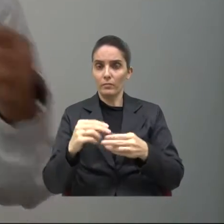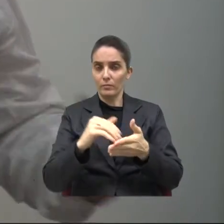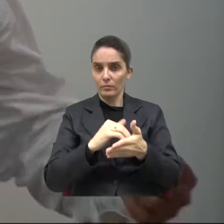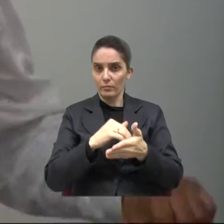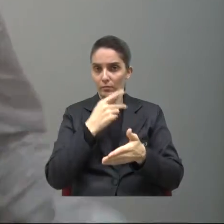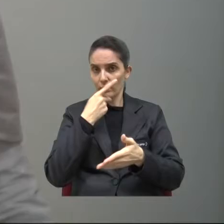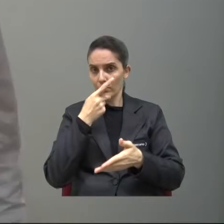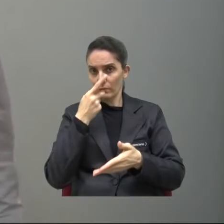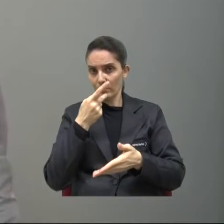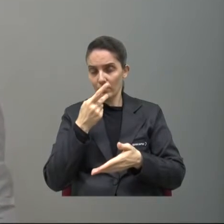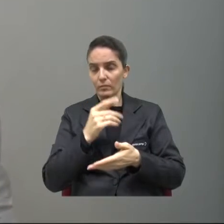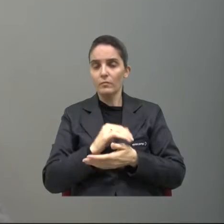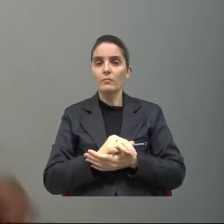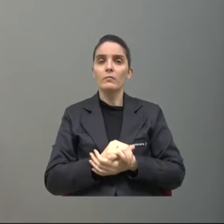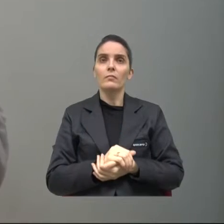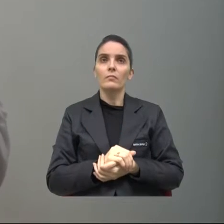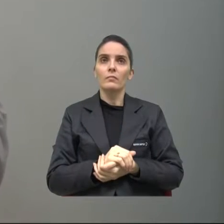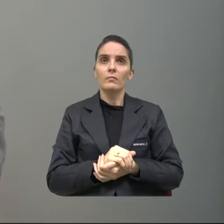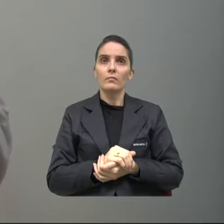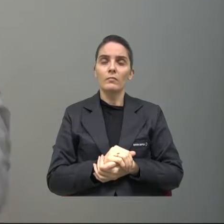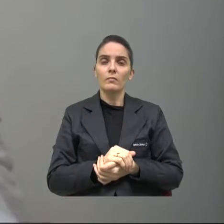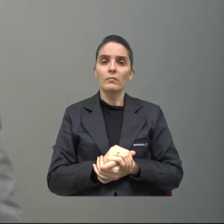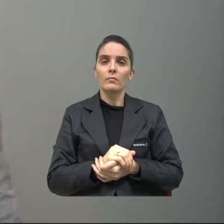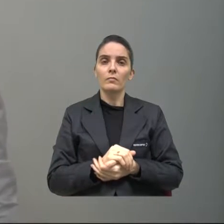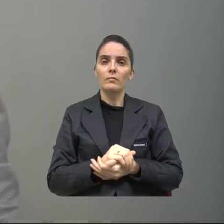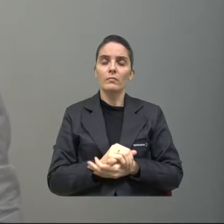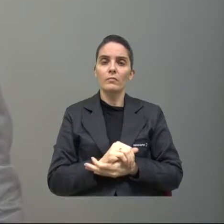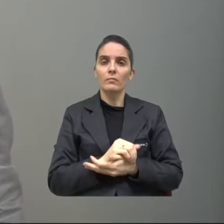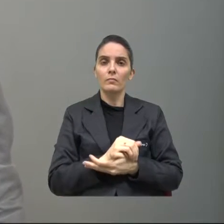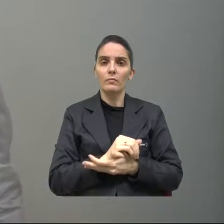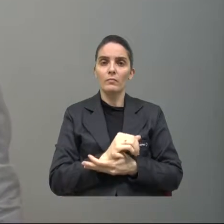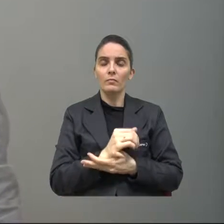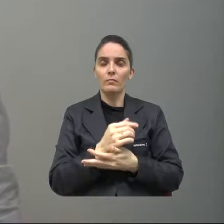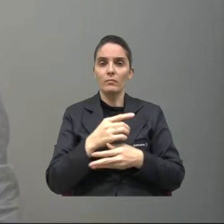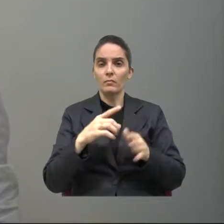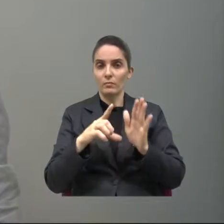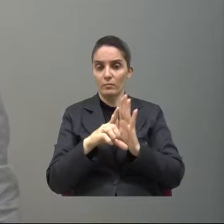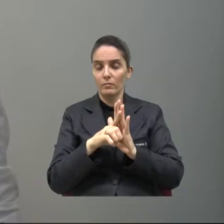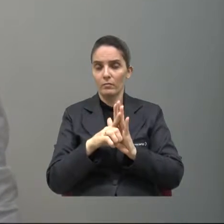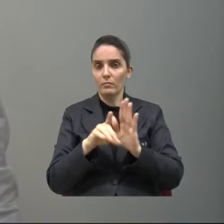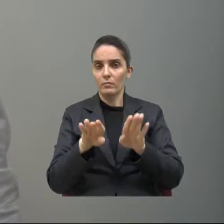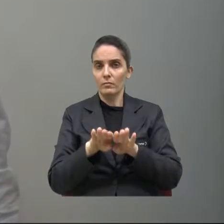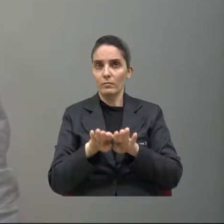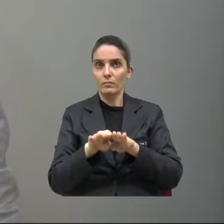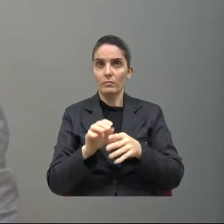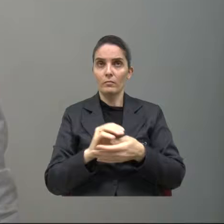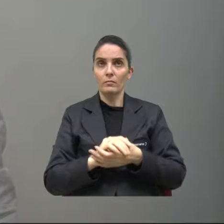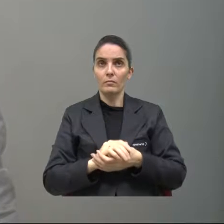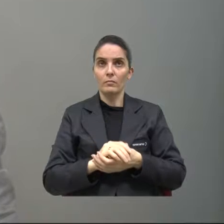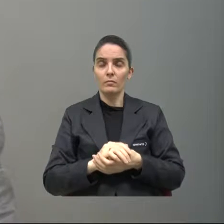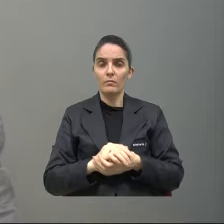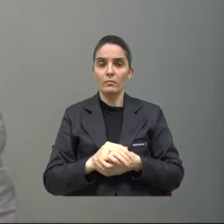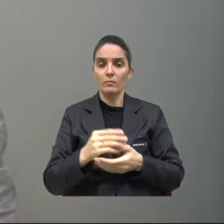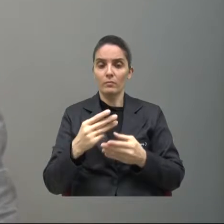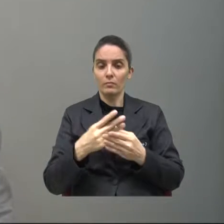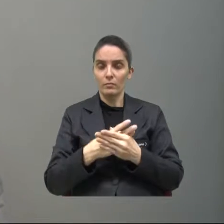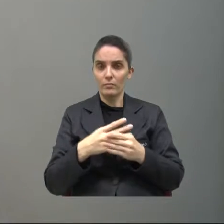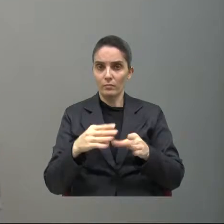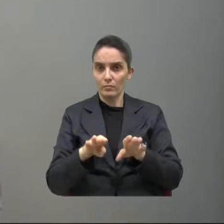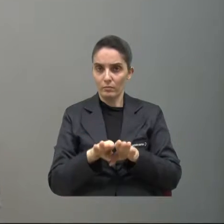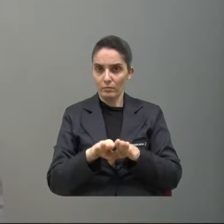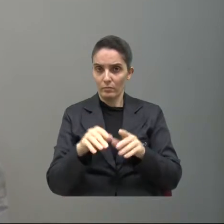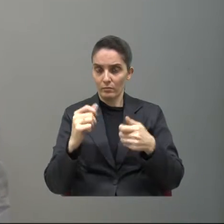isso aí no dia, né? Da relação da legislação. Eu acho que a gente, como Câmara Municipal também, poderia